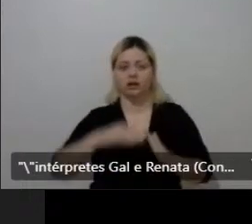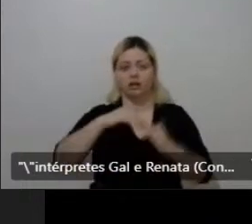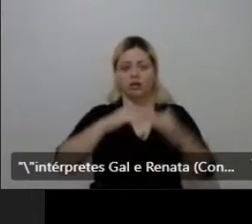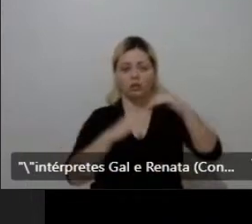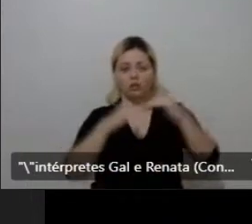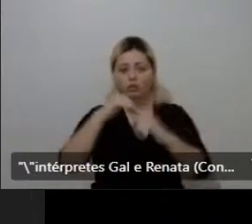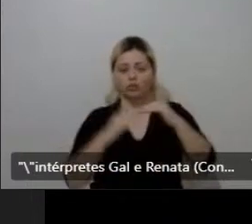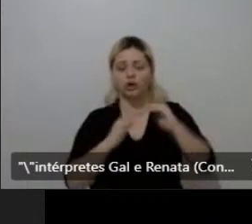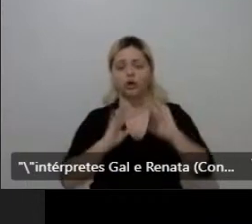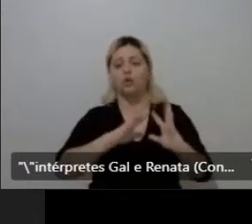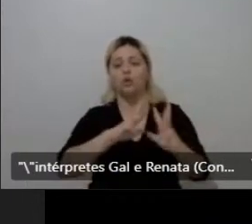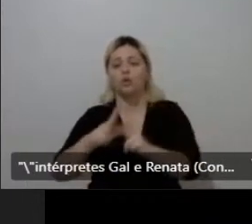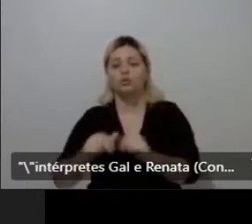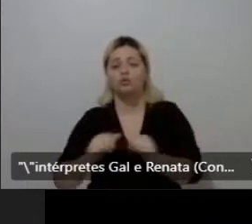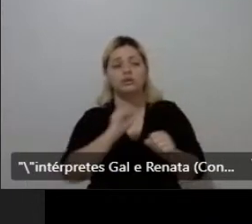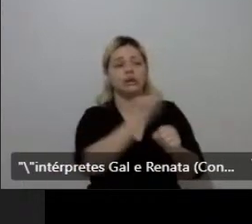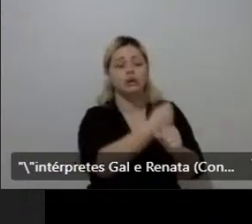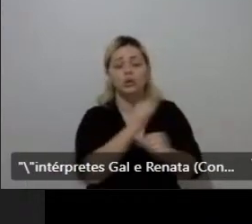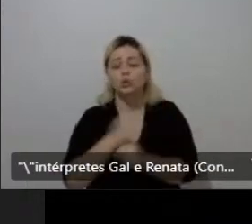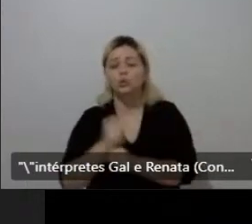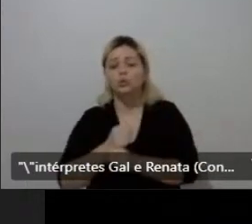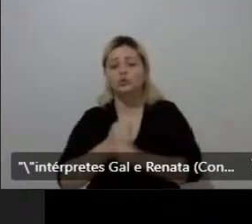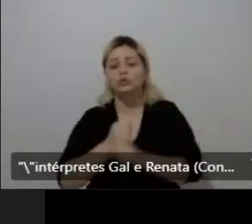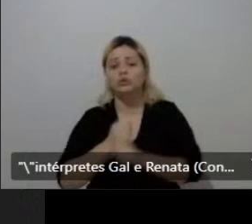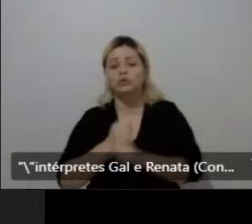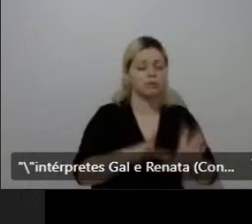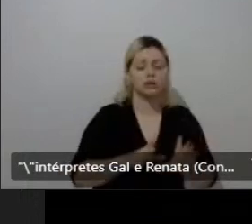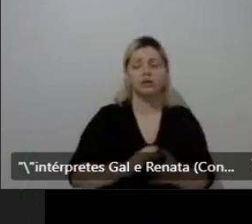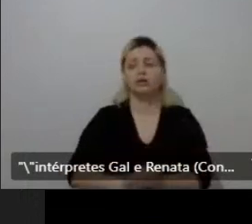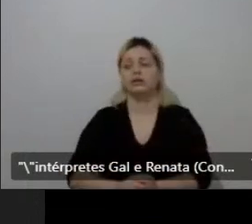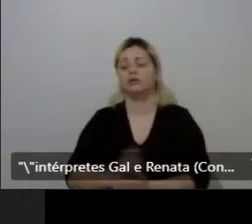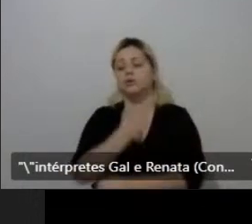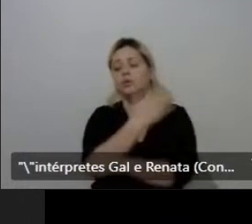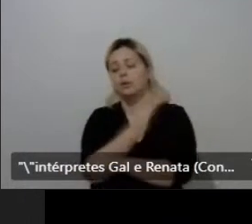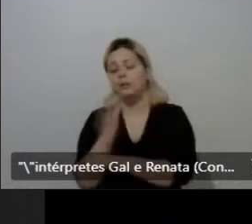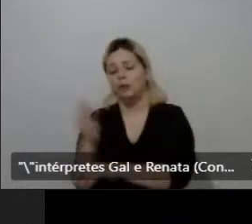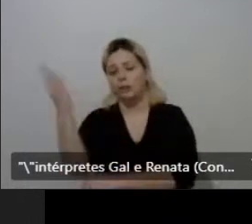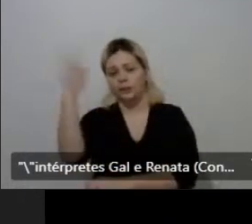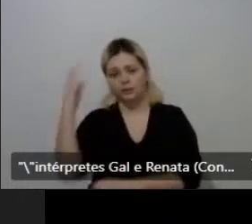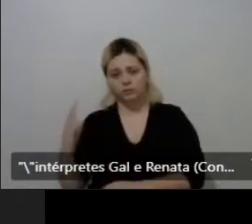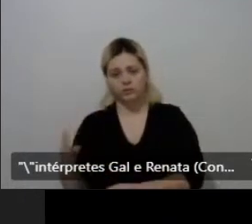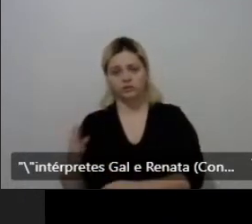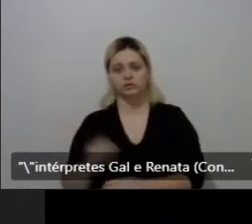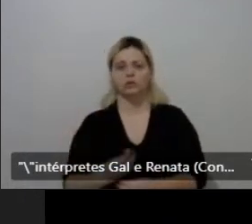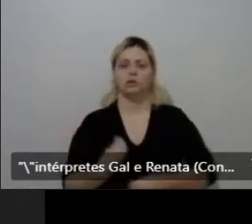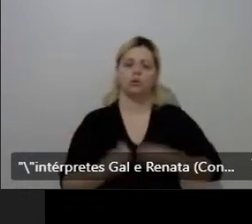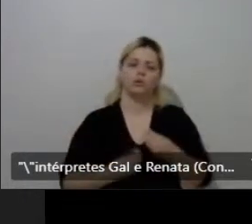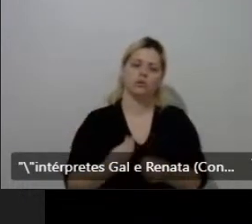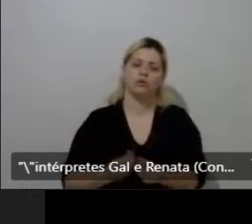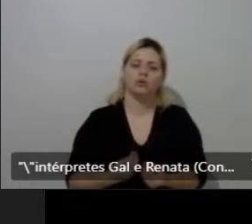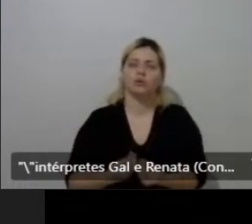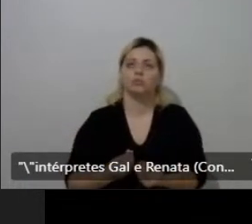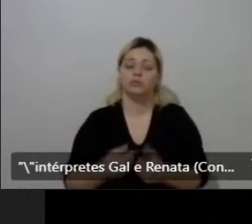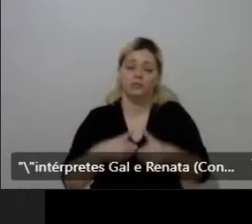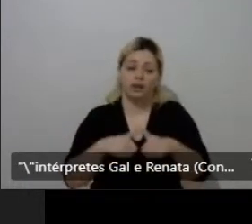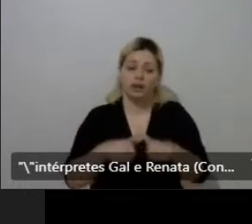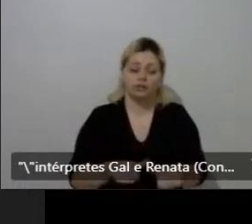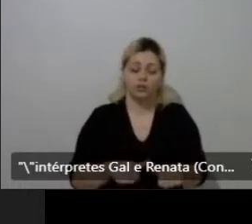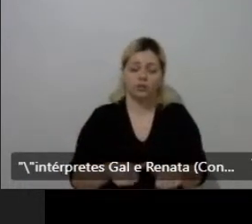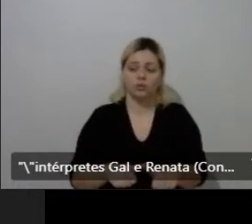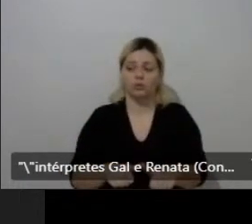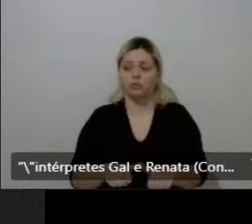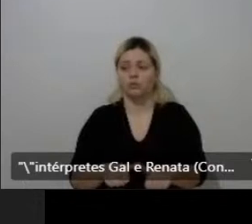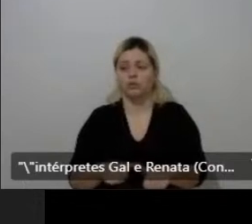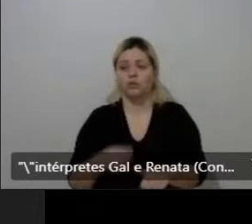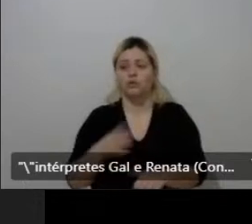toda a construção democrática da legislação urbanística e ambiental no Brasil. Como ficou famoso, né, pela